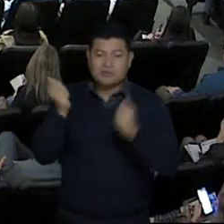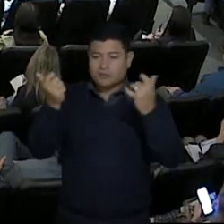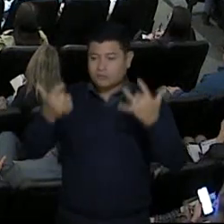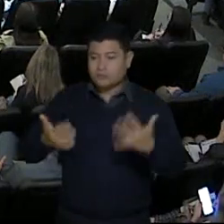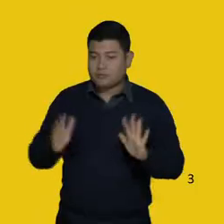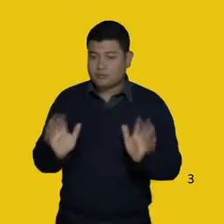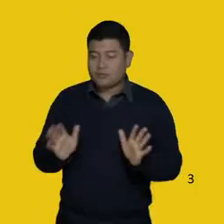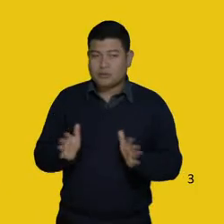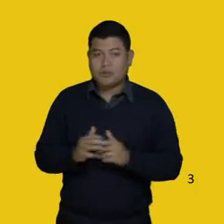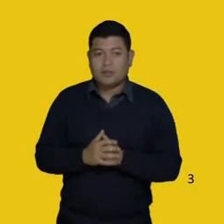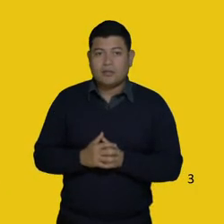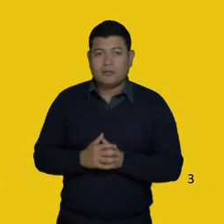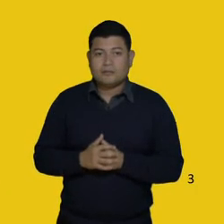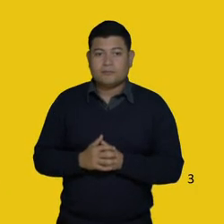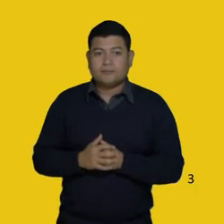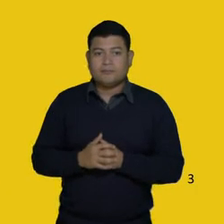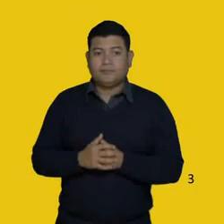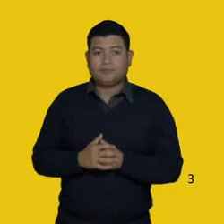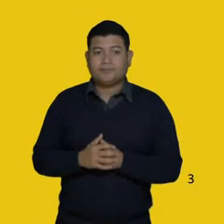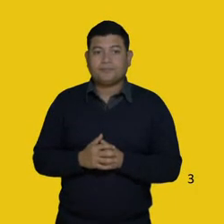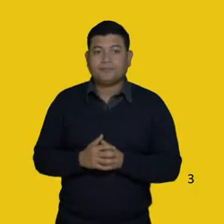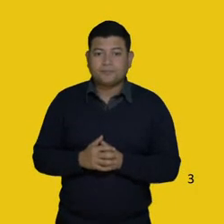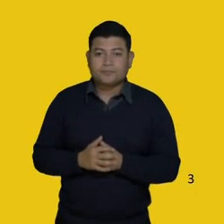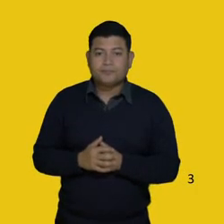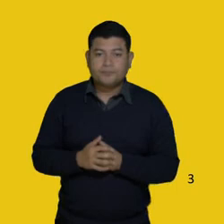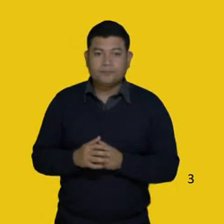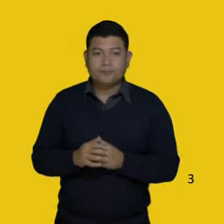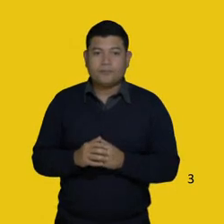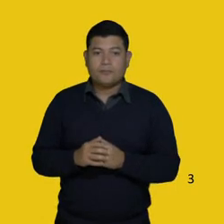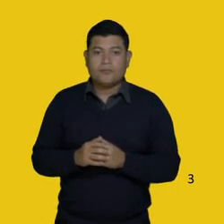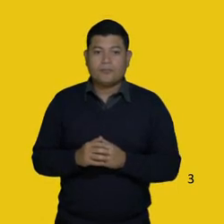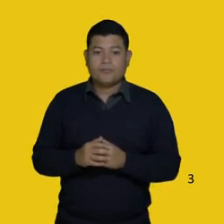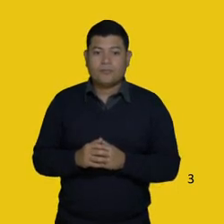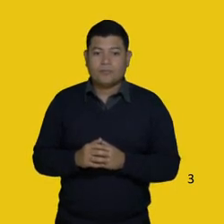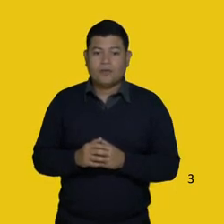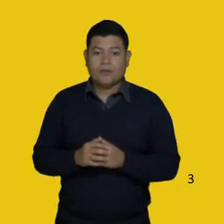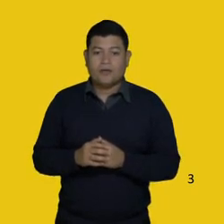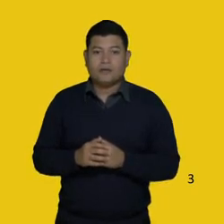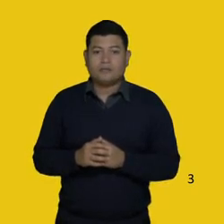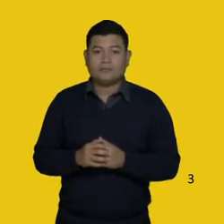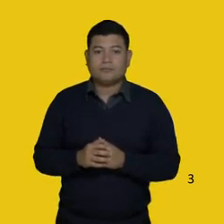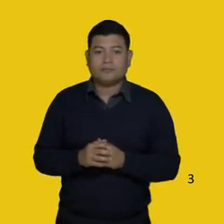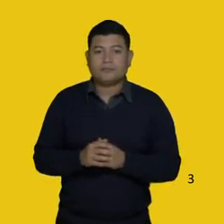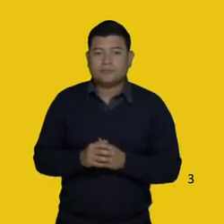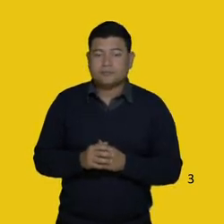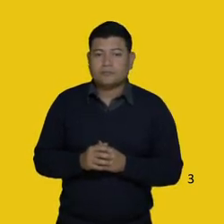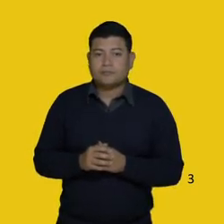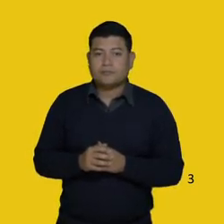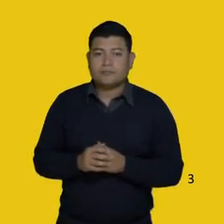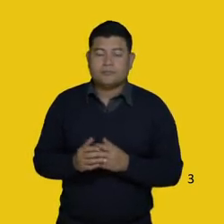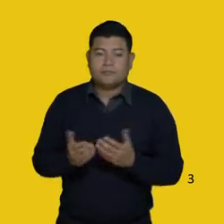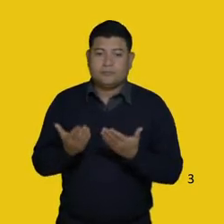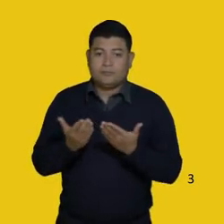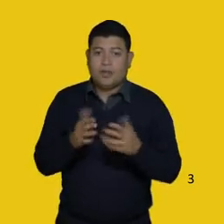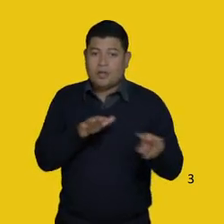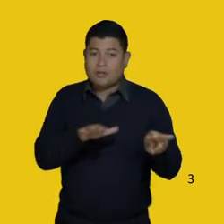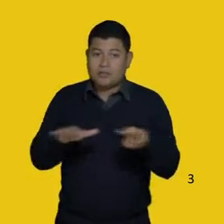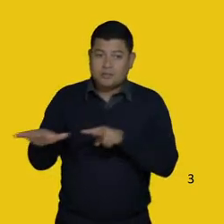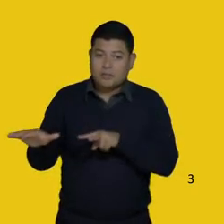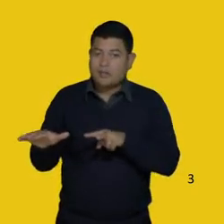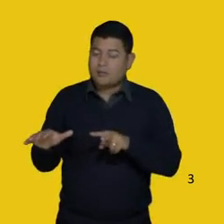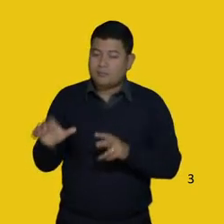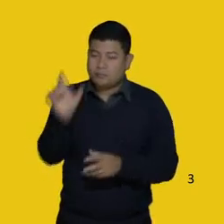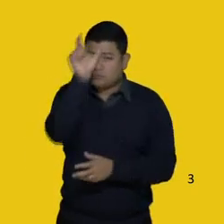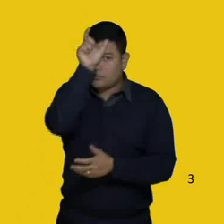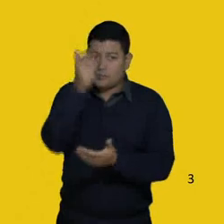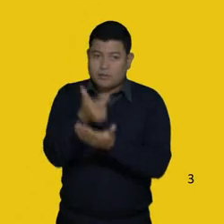assim cravando de 3 até 10 de outubro como sendo a semana da dislexia pra gente conversar pra